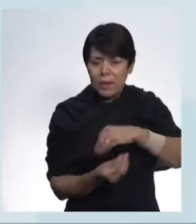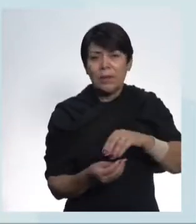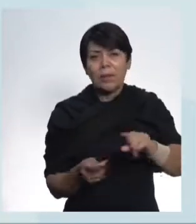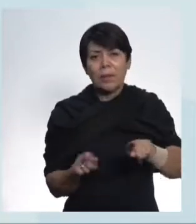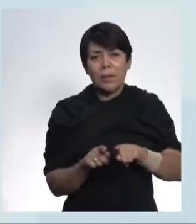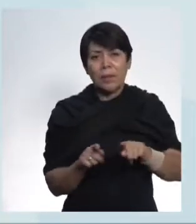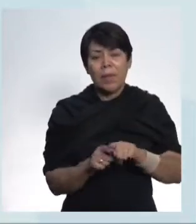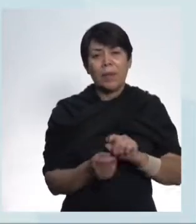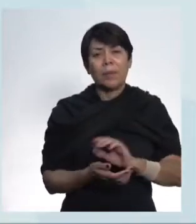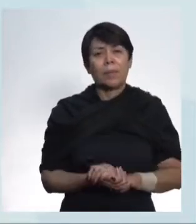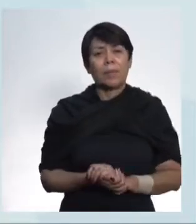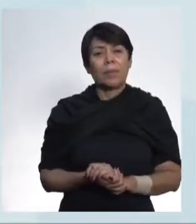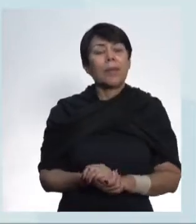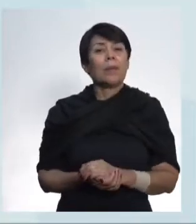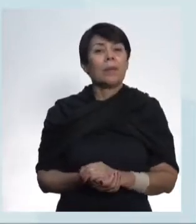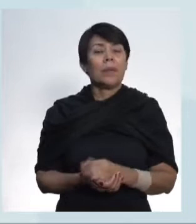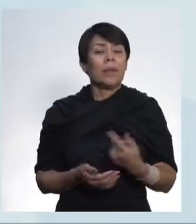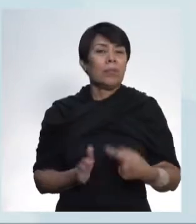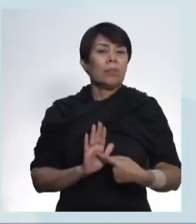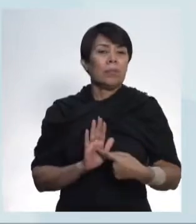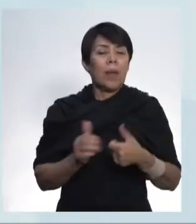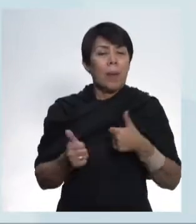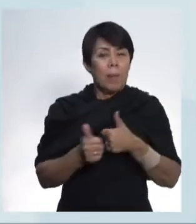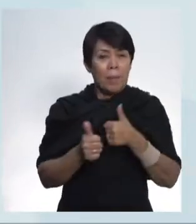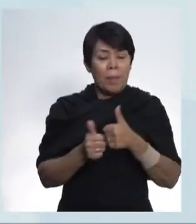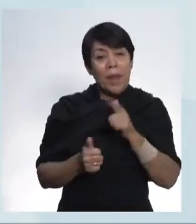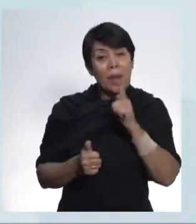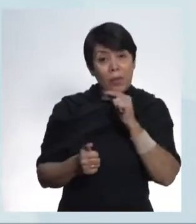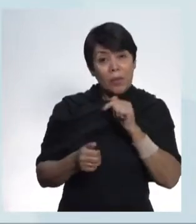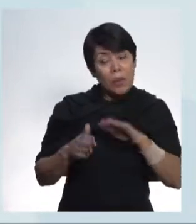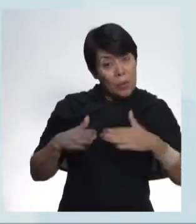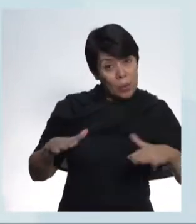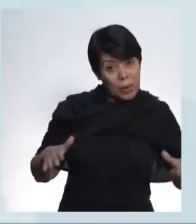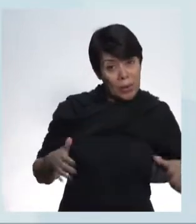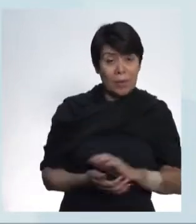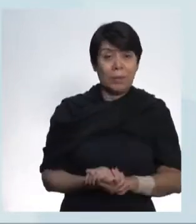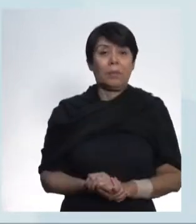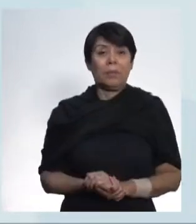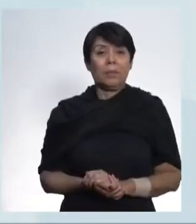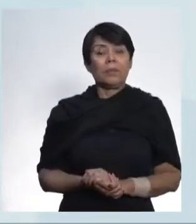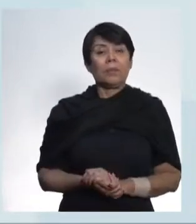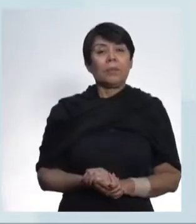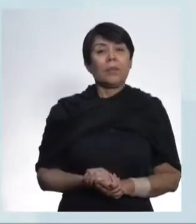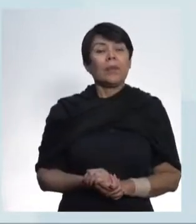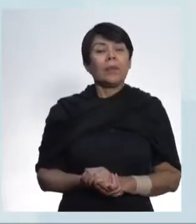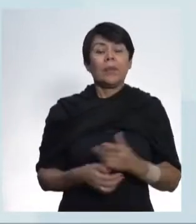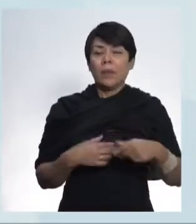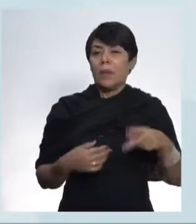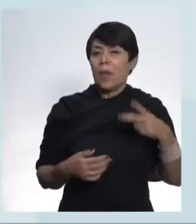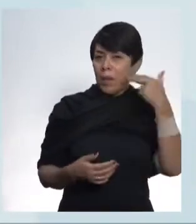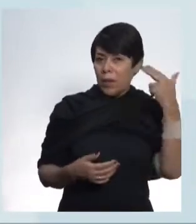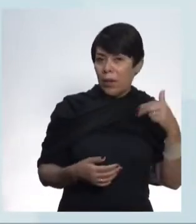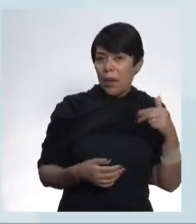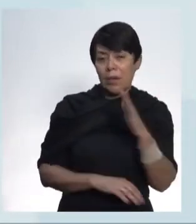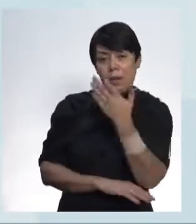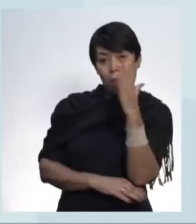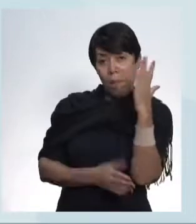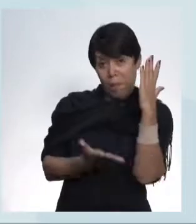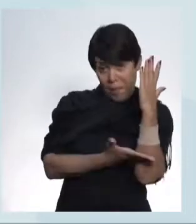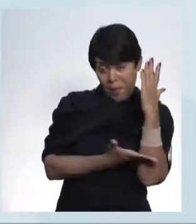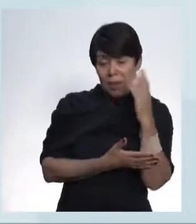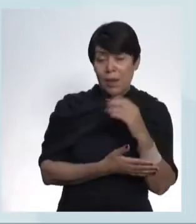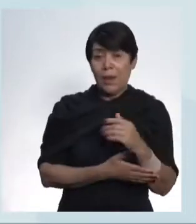campos de altitude, até porque está em uma costa litorânea, numa sua parte aí. Recursos naturais, madeira,